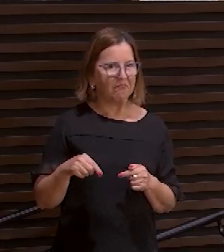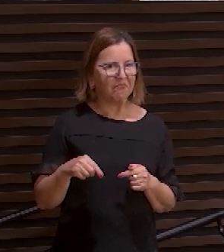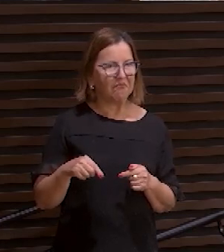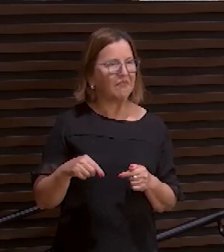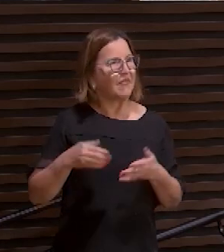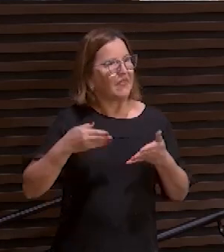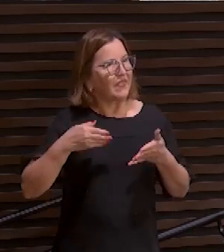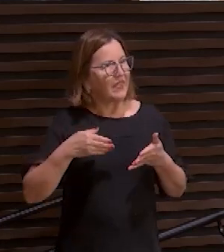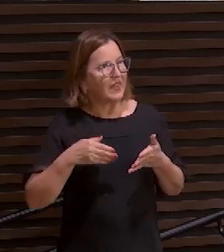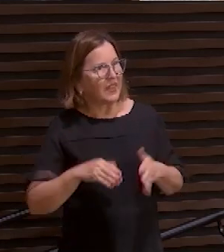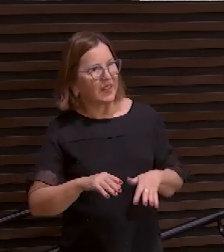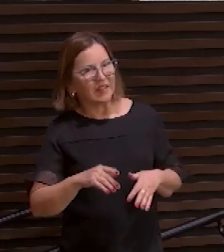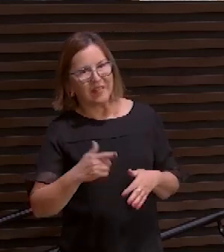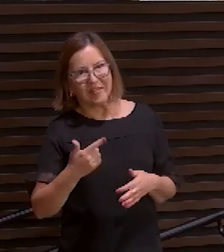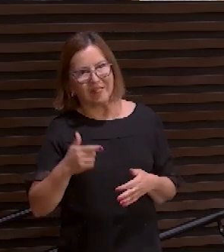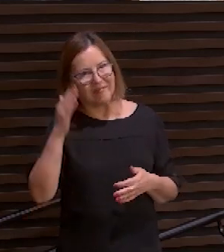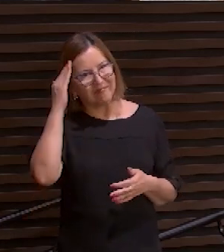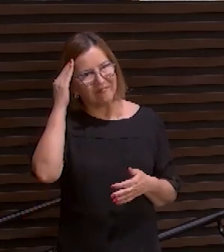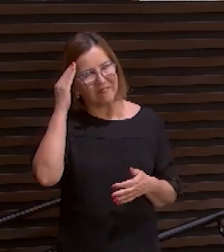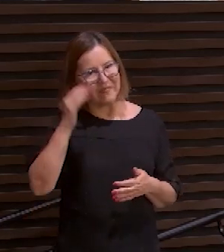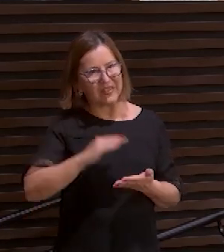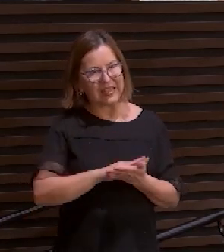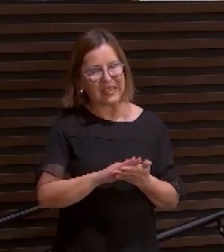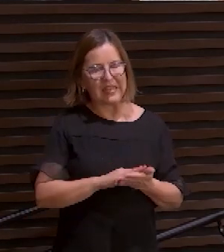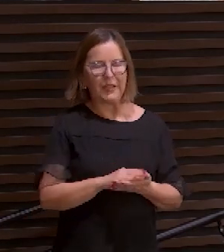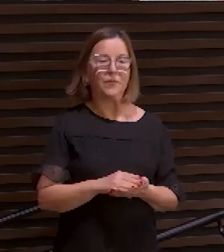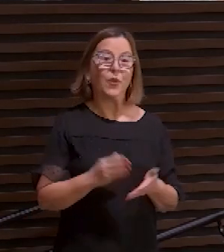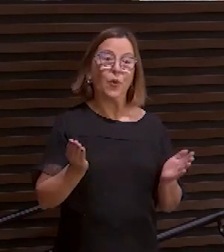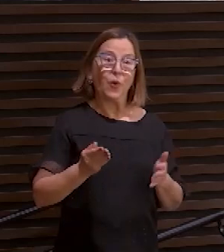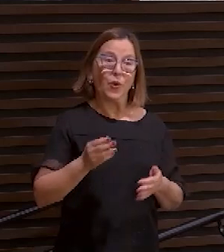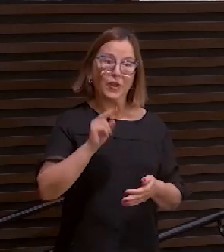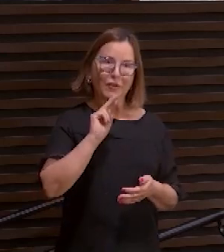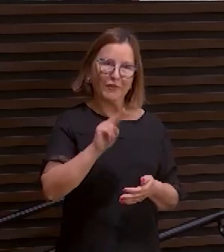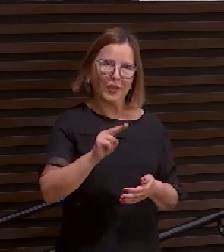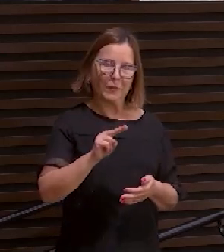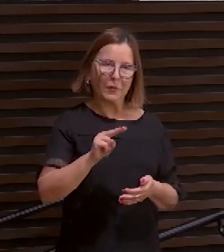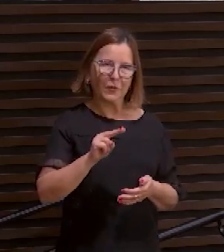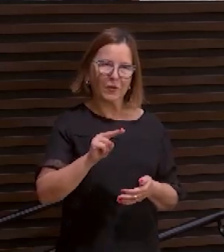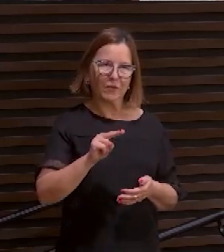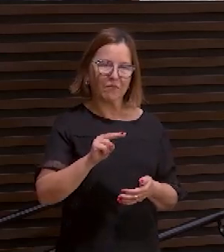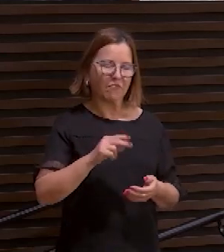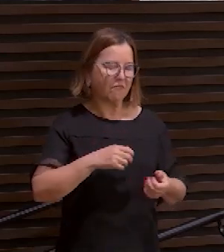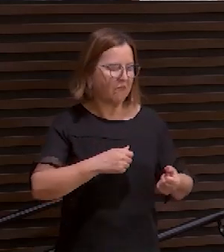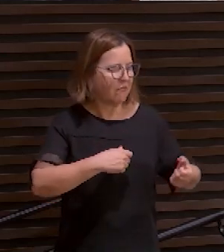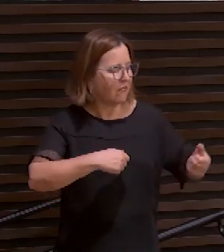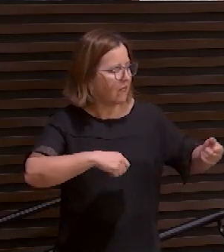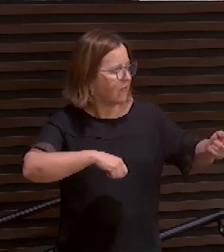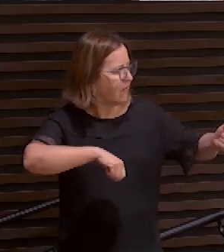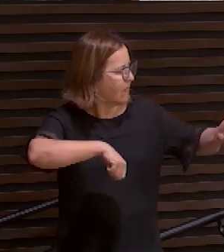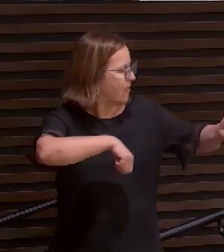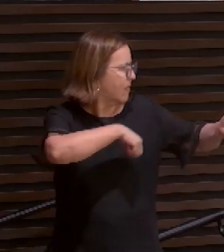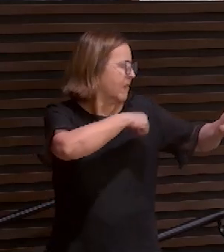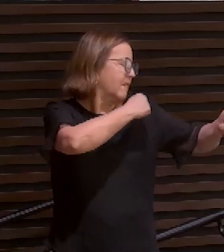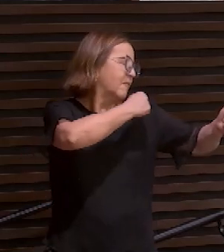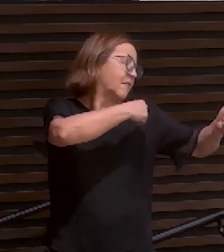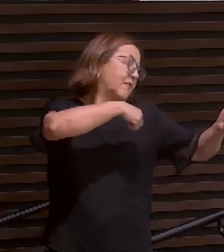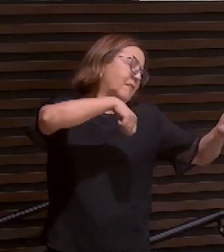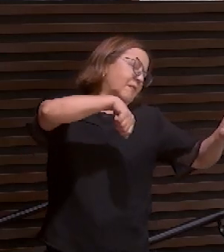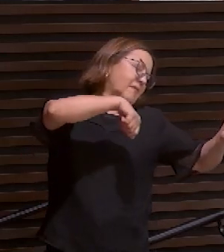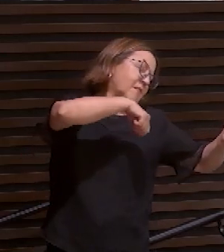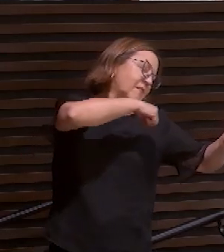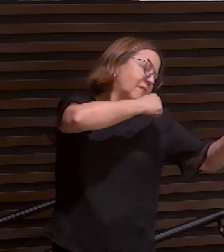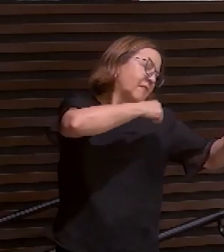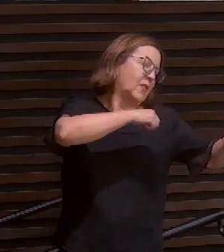Hoje nós vimos um violinista tocando violino aqui, mas ele não